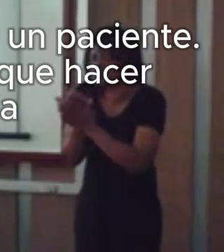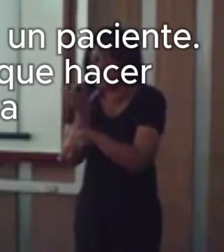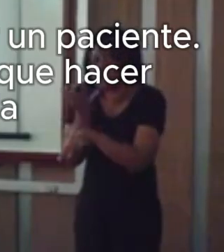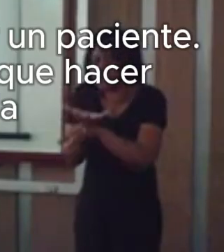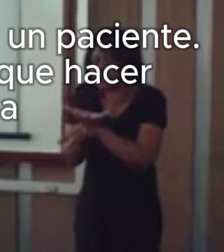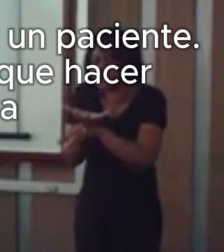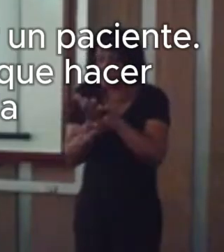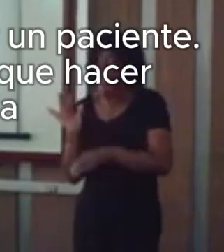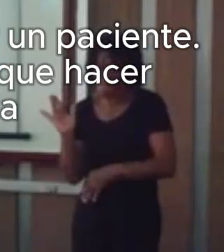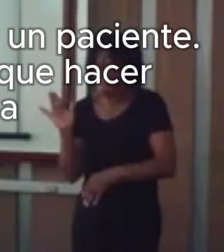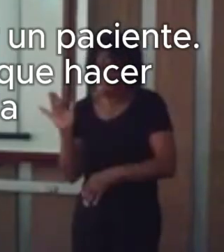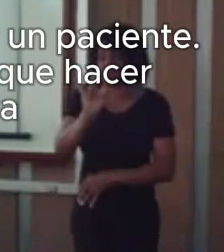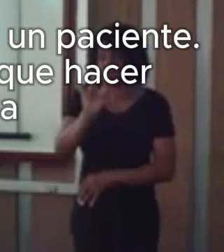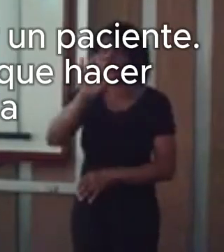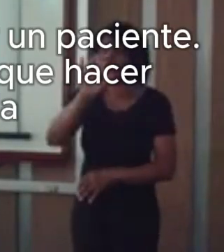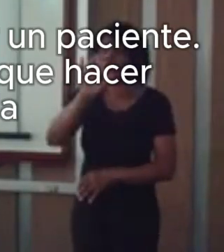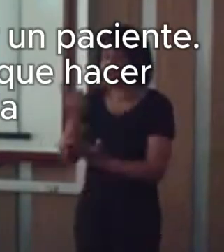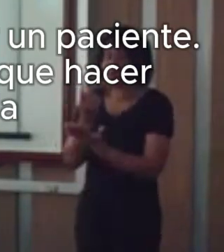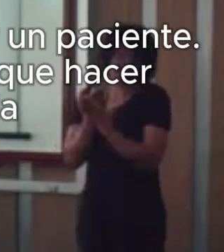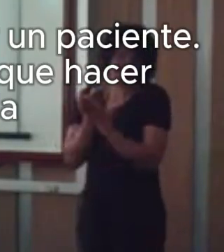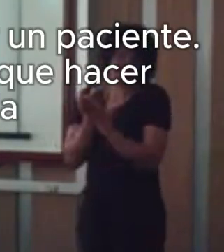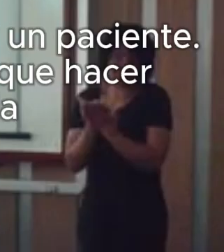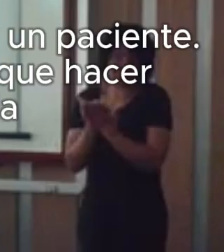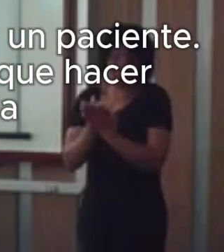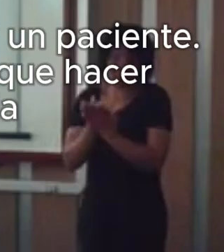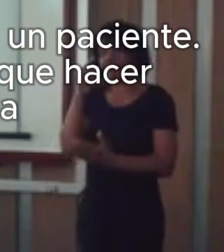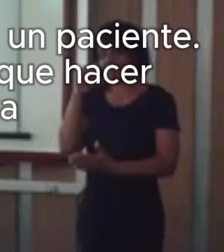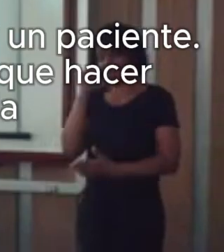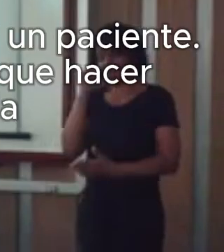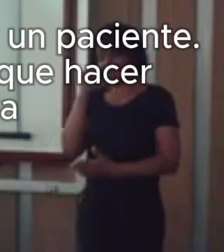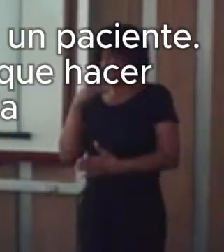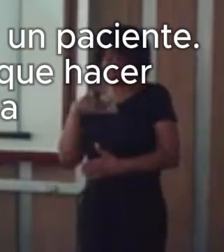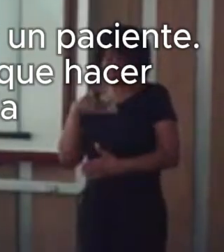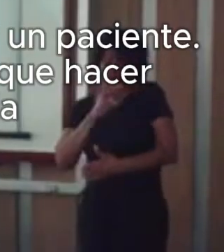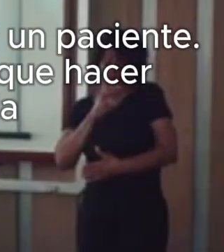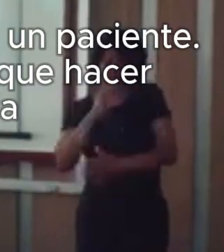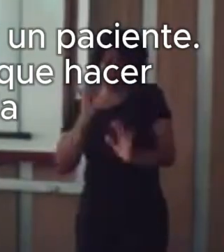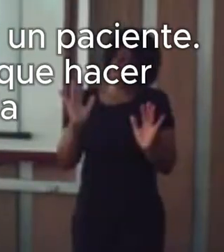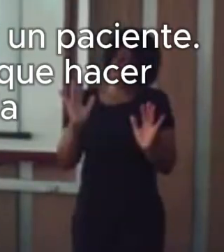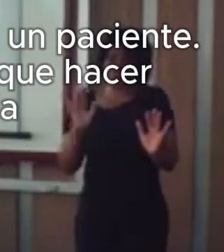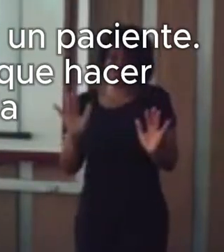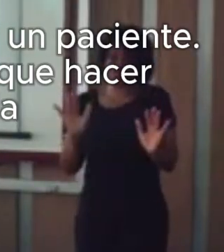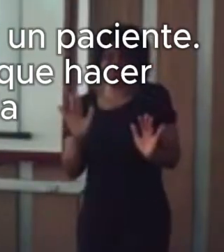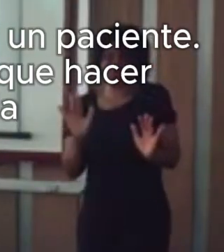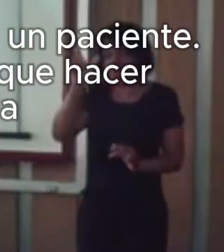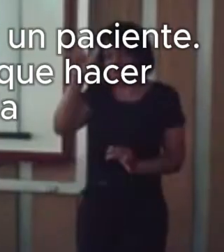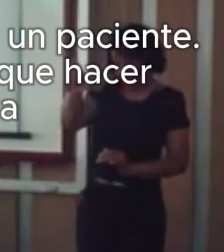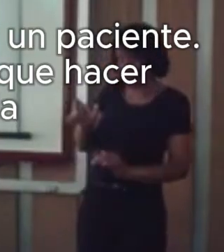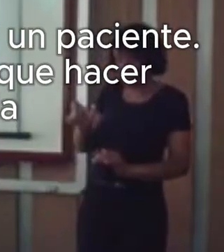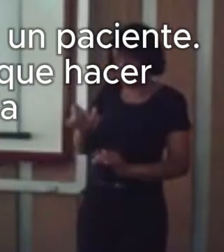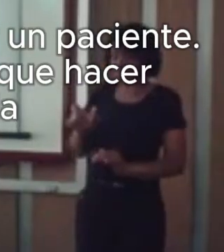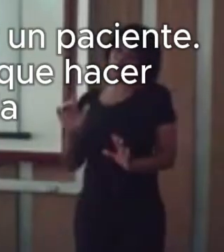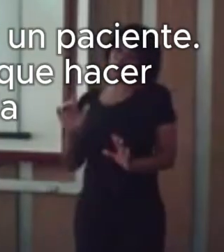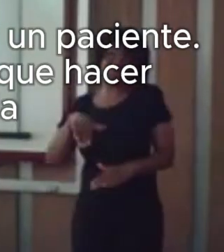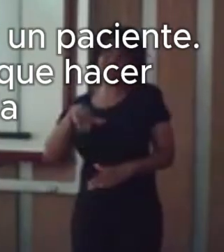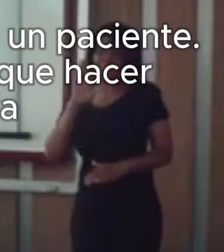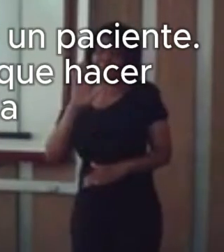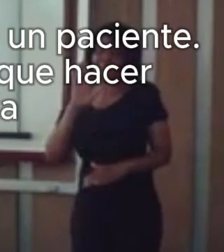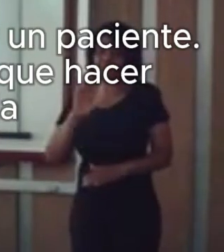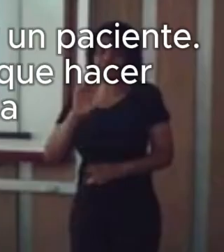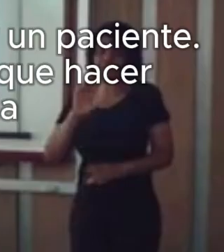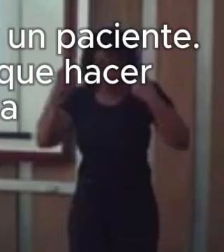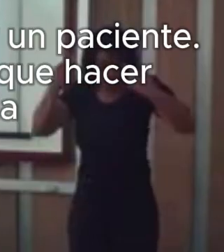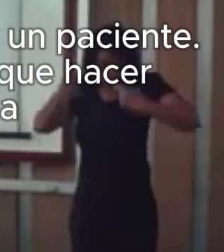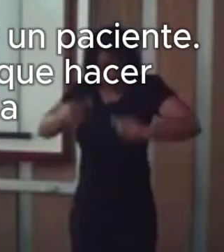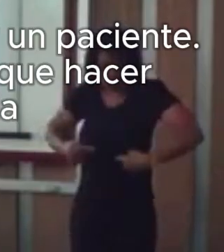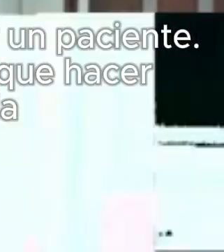tocar no paciente, eu não sei fazer isso. Até em rato eu fico meio sem graça. Paciente, então, nem pensar. Então, era um desafio enorme,